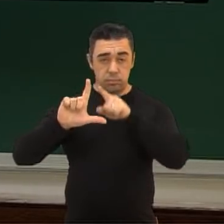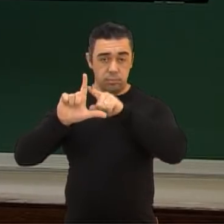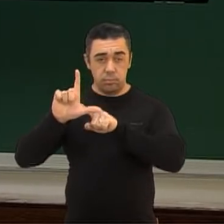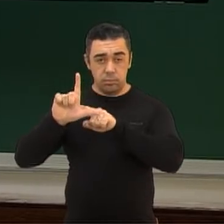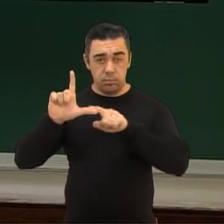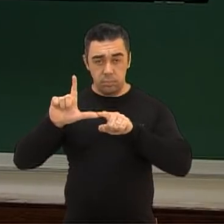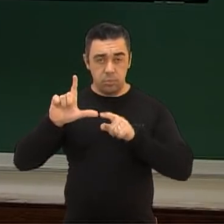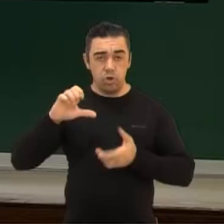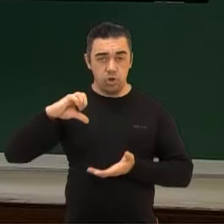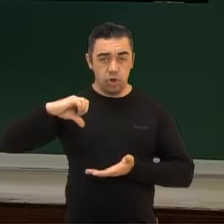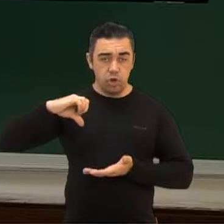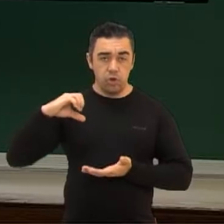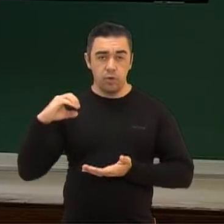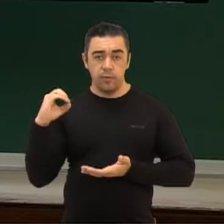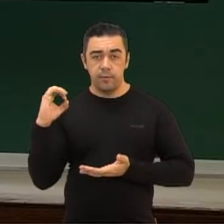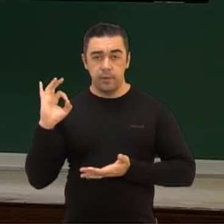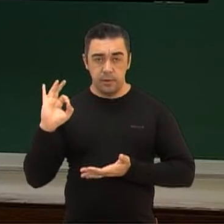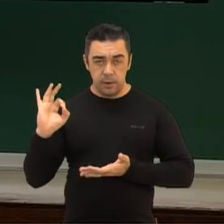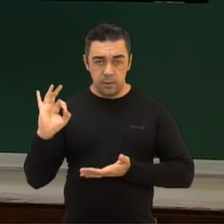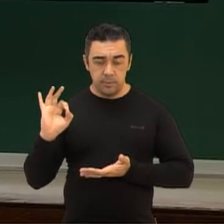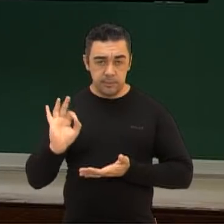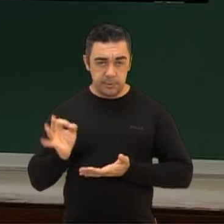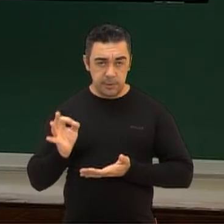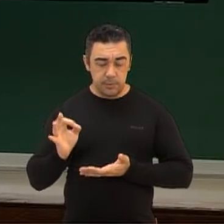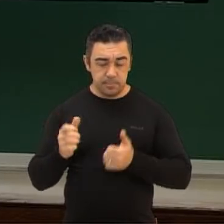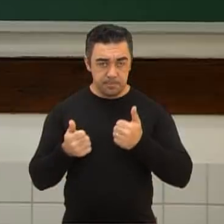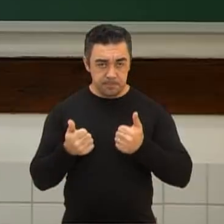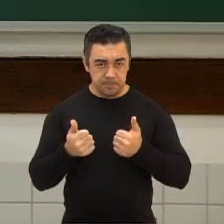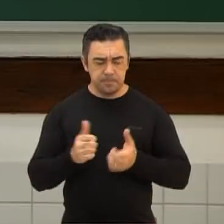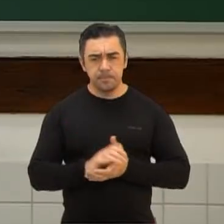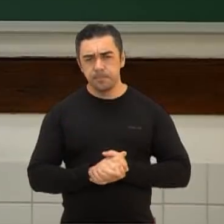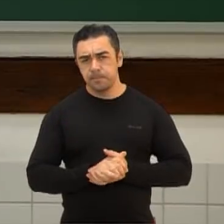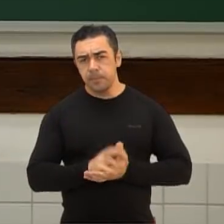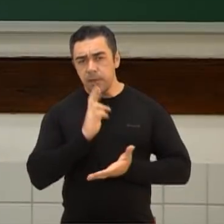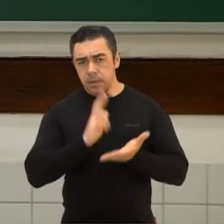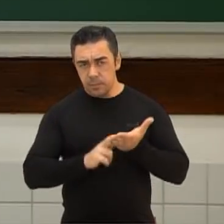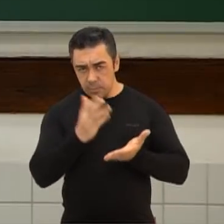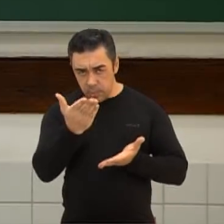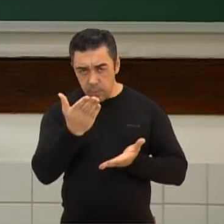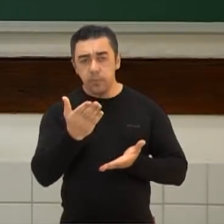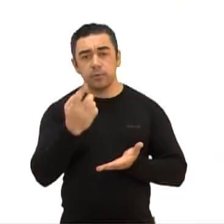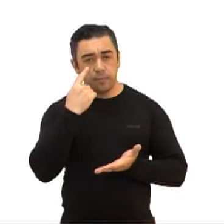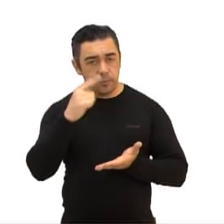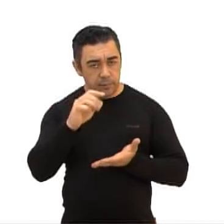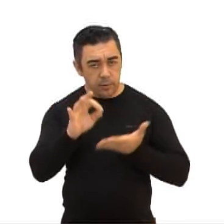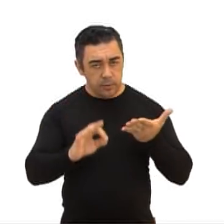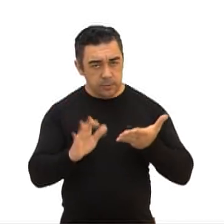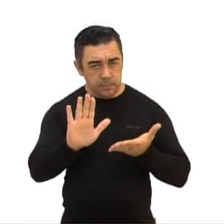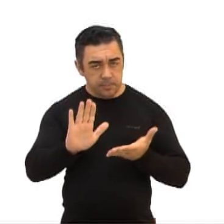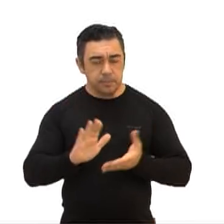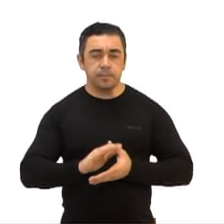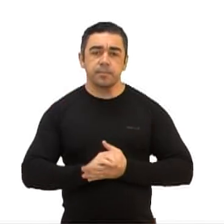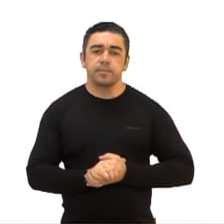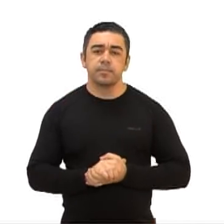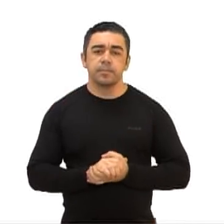ângulo reto aqui, ó, um ângulo de 90 graus. Beleza? Então resolvam lá que nós já voltamos.